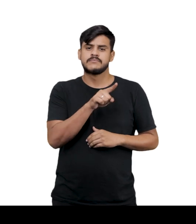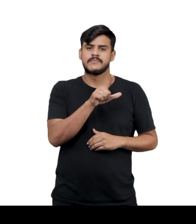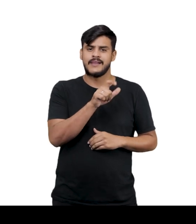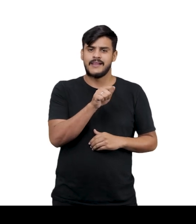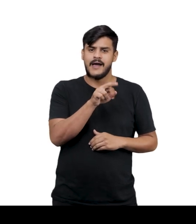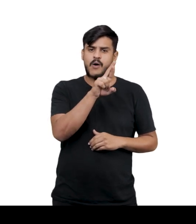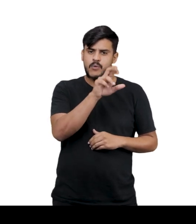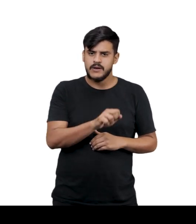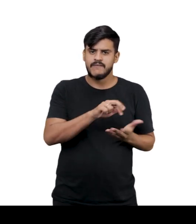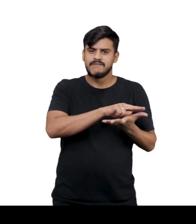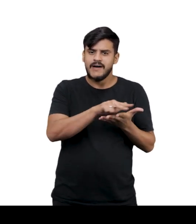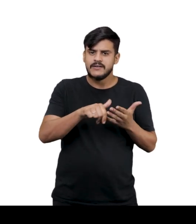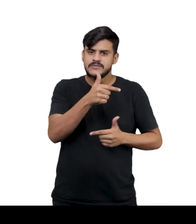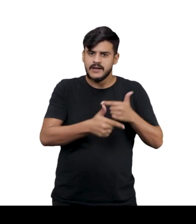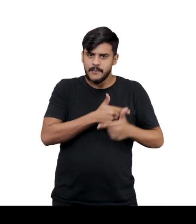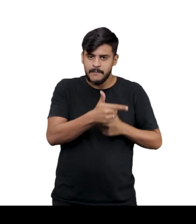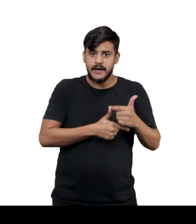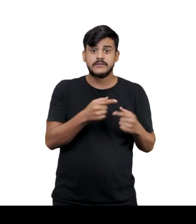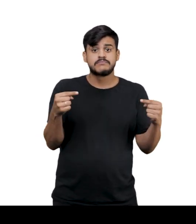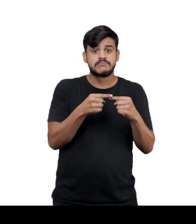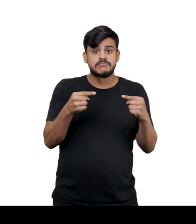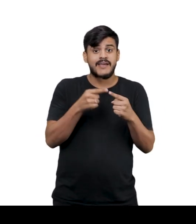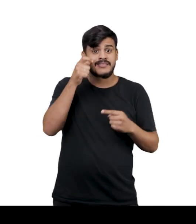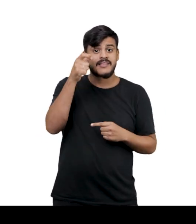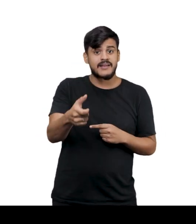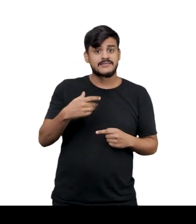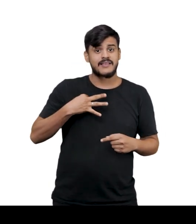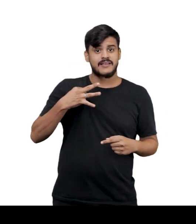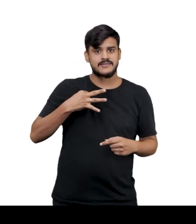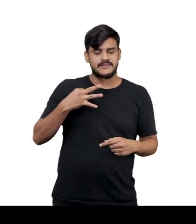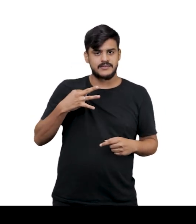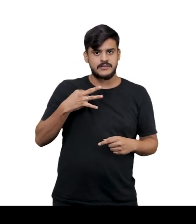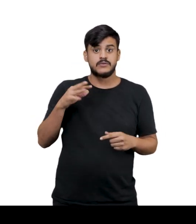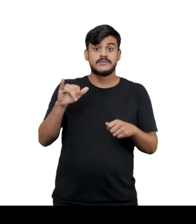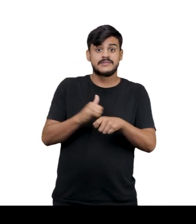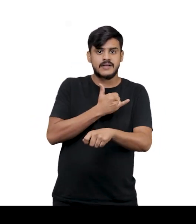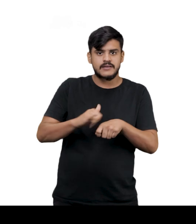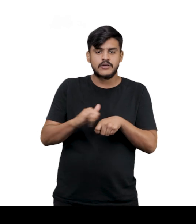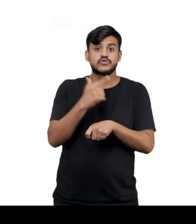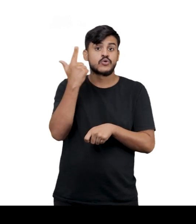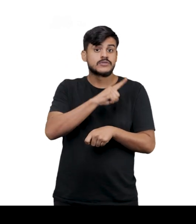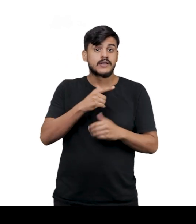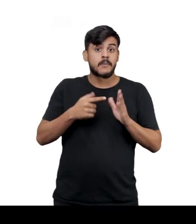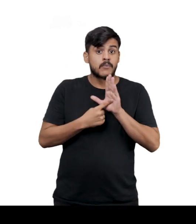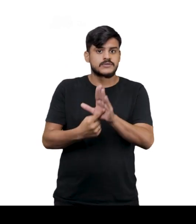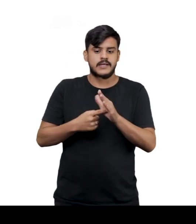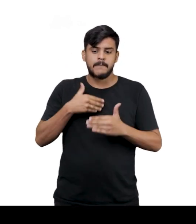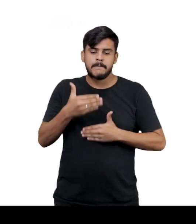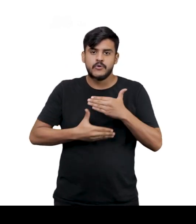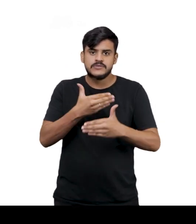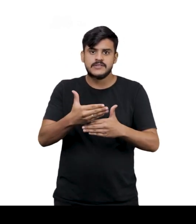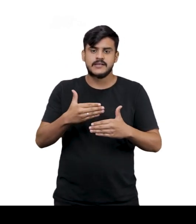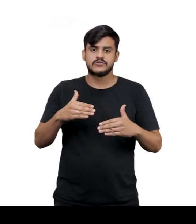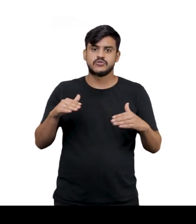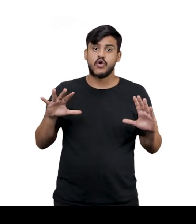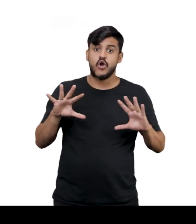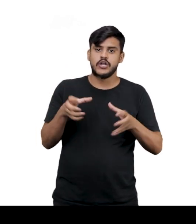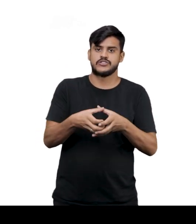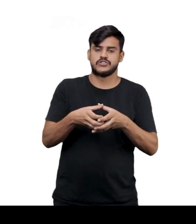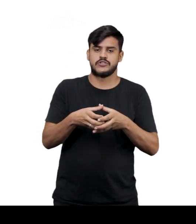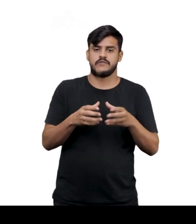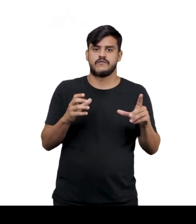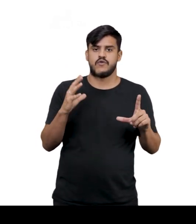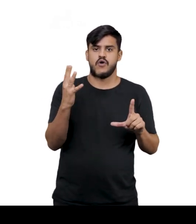Muitos trabalhos de Laura Lima revelam seu interesse pelo tecido, tanto como matéria-prima quanto como meio de explicitar o processo